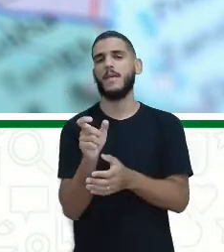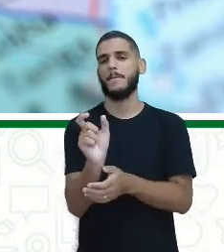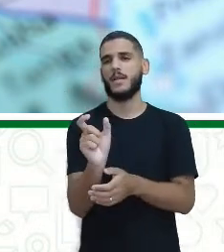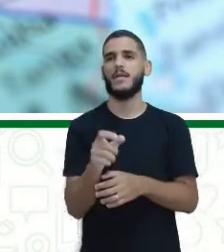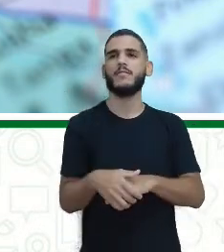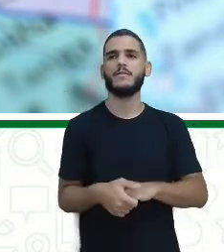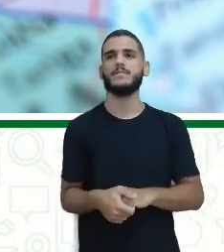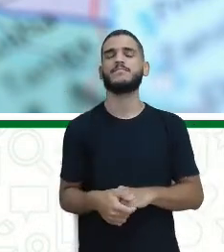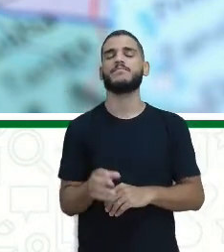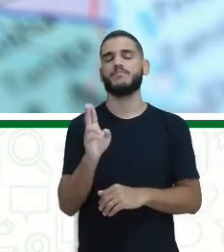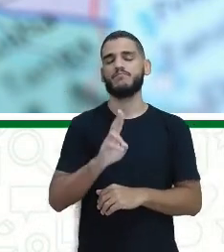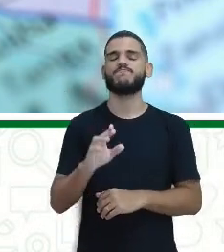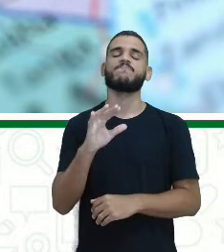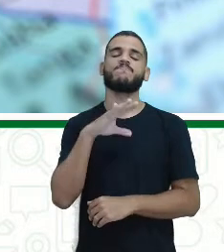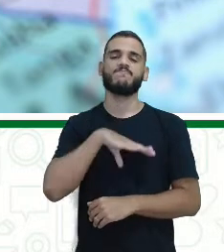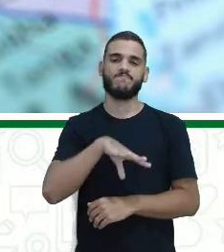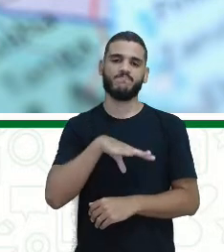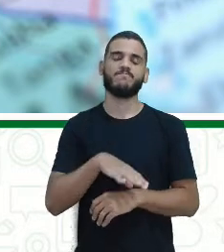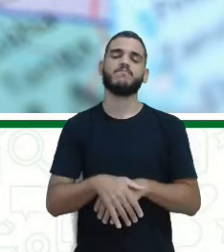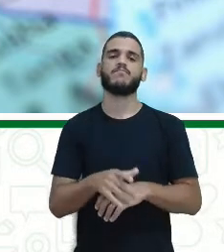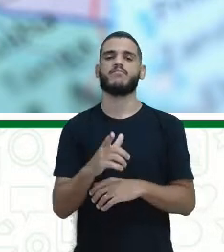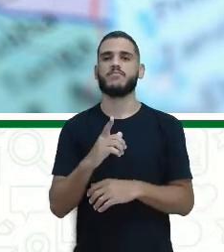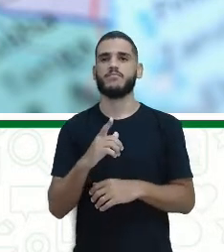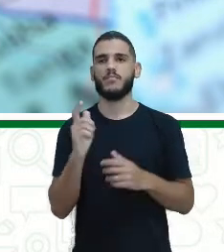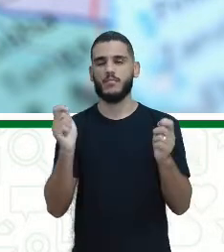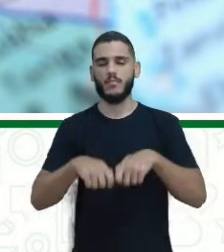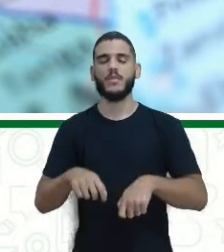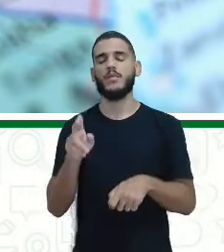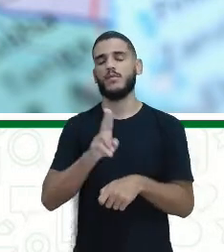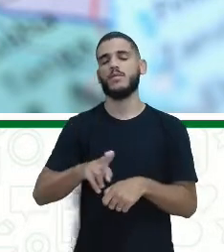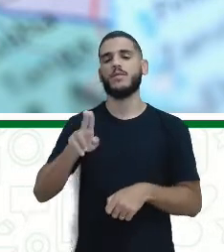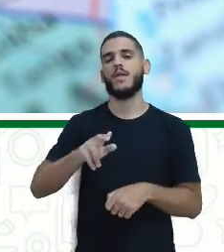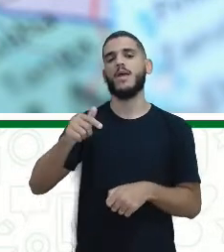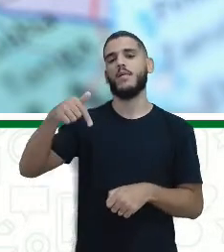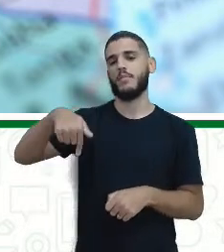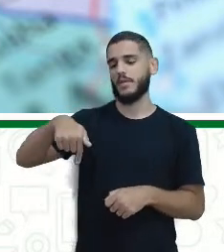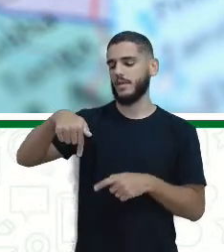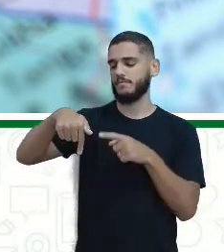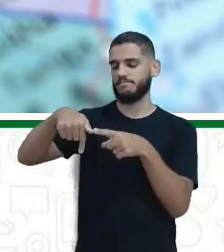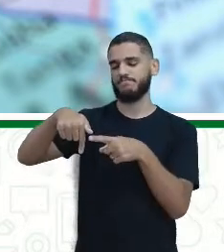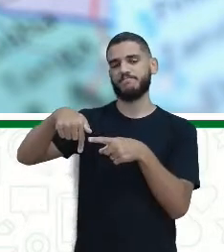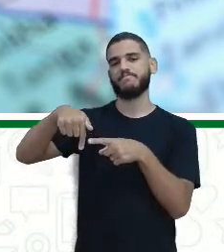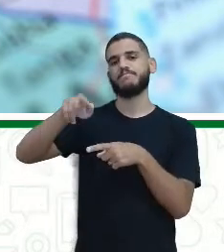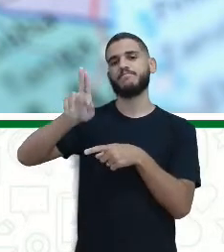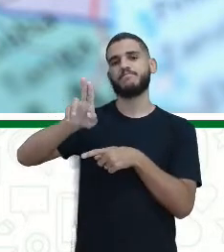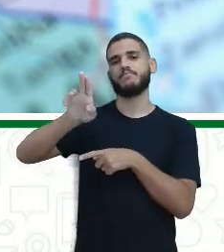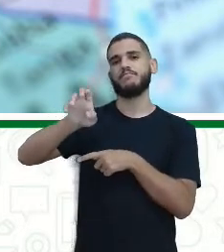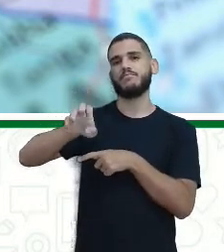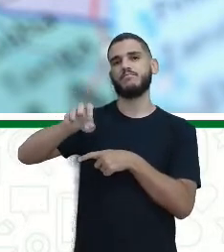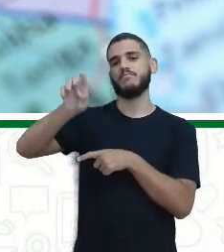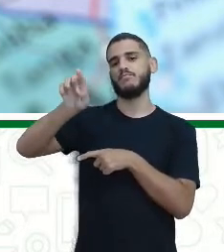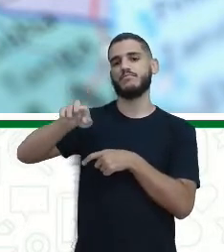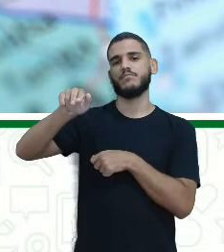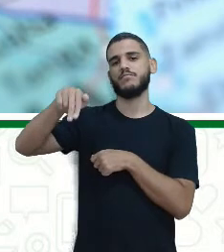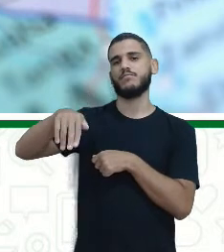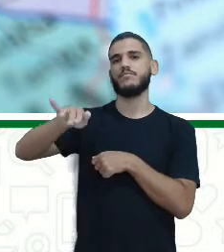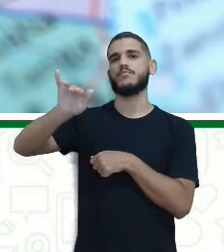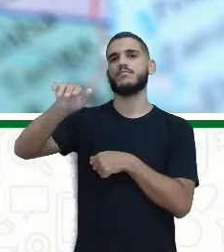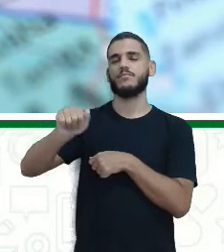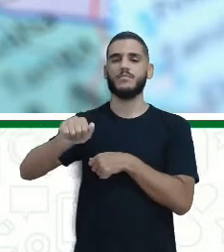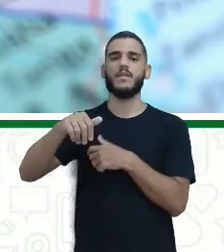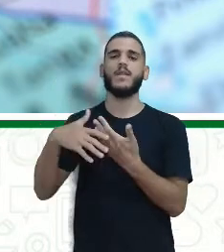a língua portuguesa, a gente pode escrever com a letra Q, ali, ó, Quênia. Levou acento,